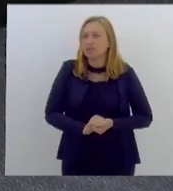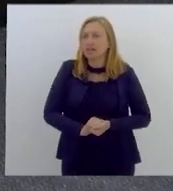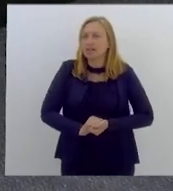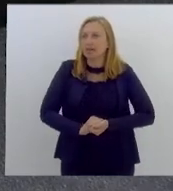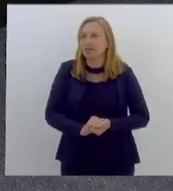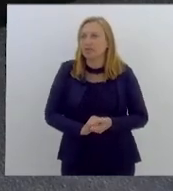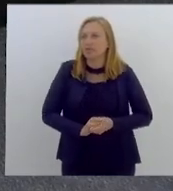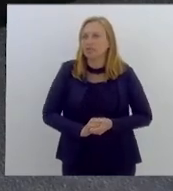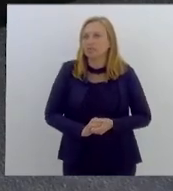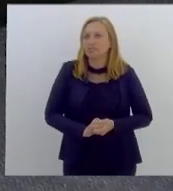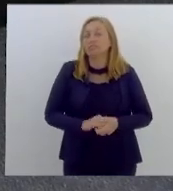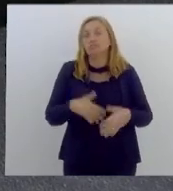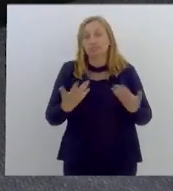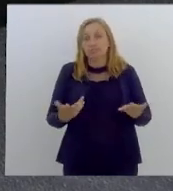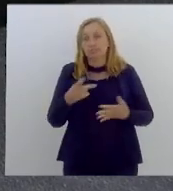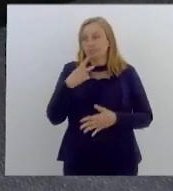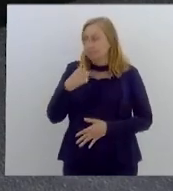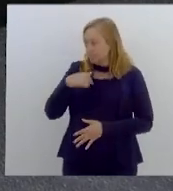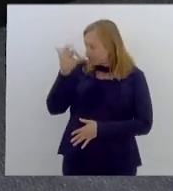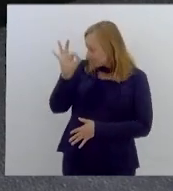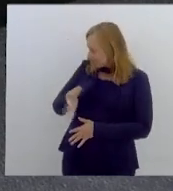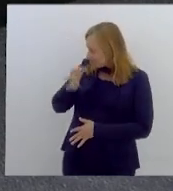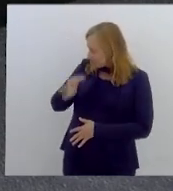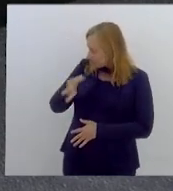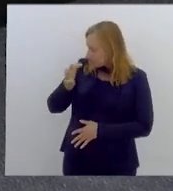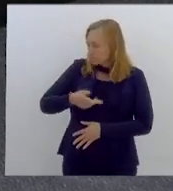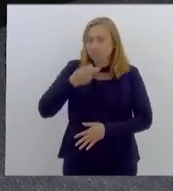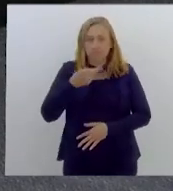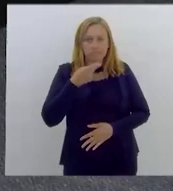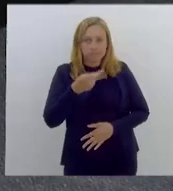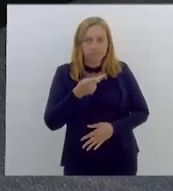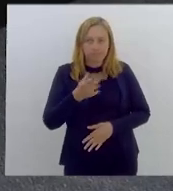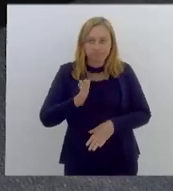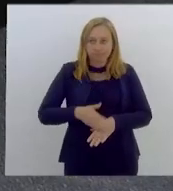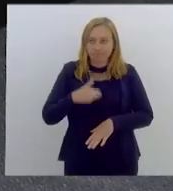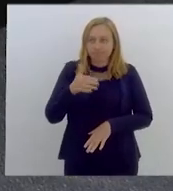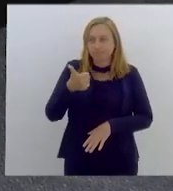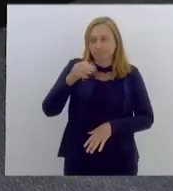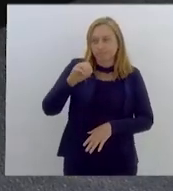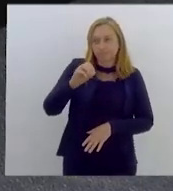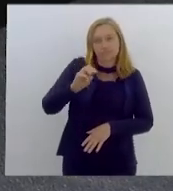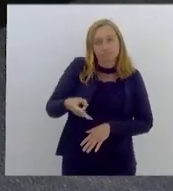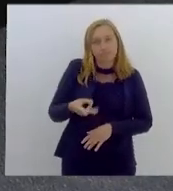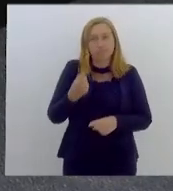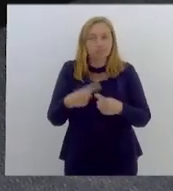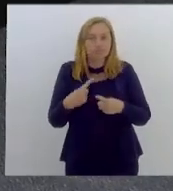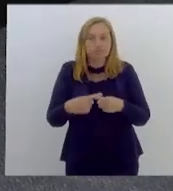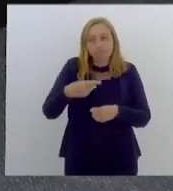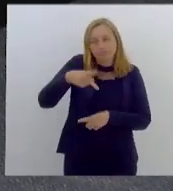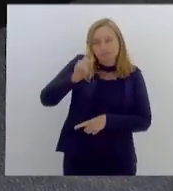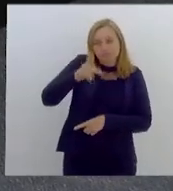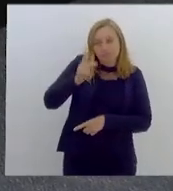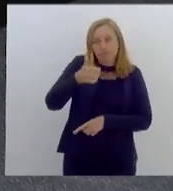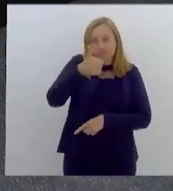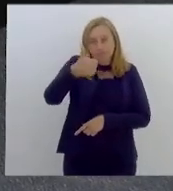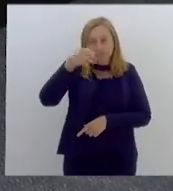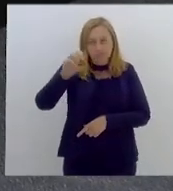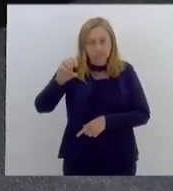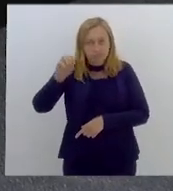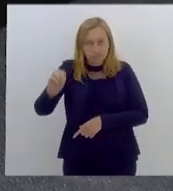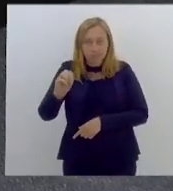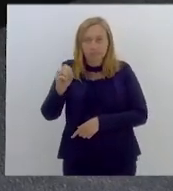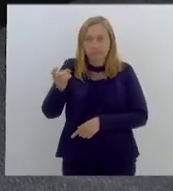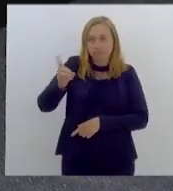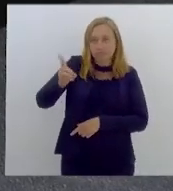dezembro. Então, eu disse, então eu estou certo quando eu digo que vai passar de 10 bilhões, porque o petróleo estava 120 dólares, está hoje